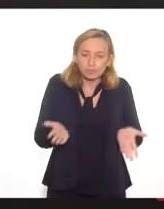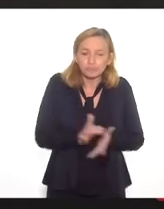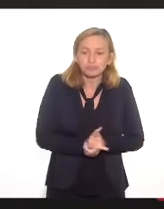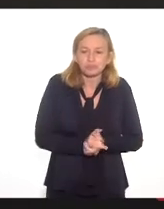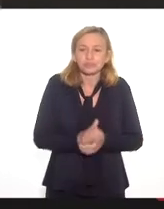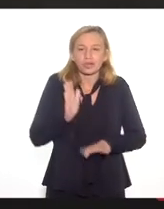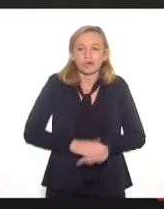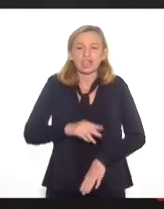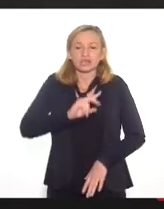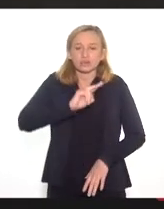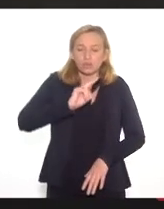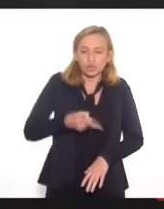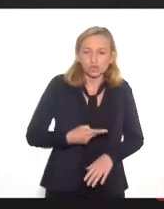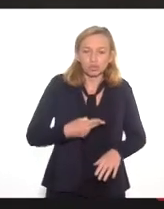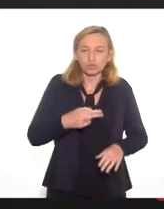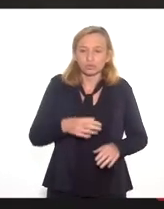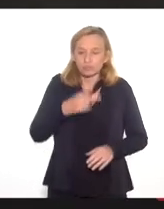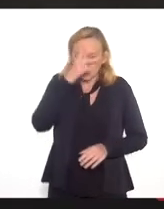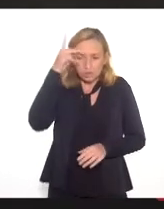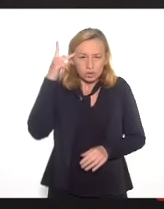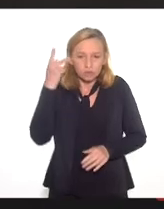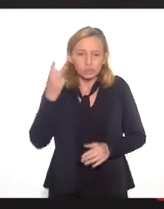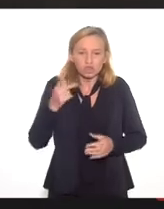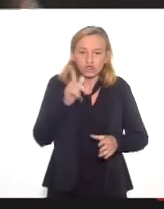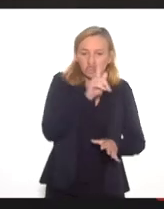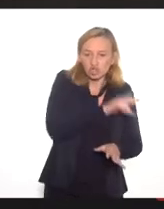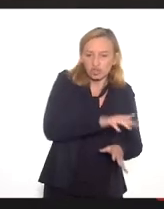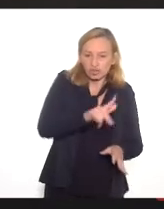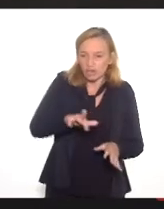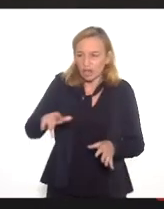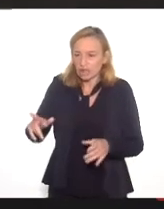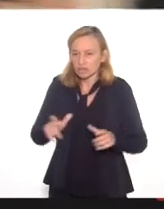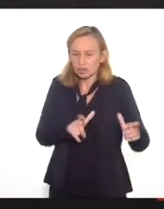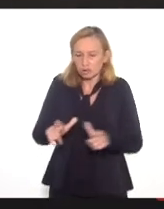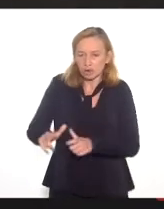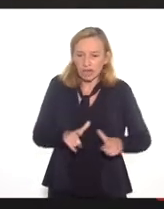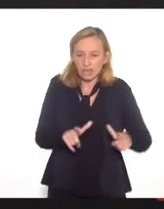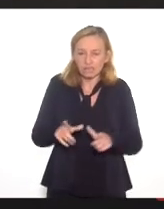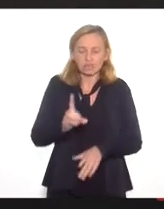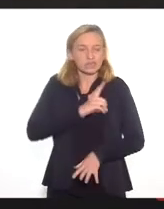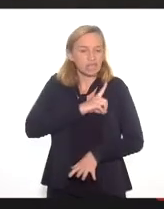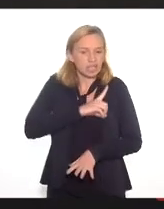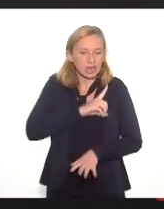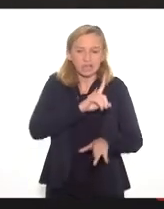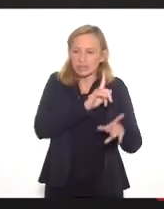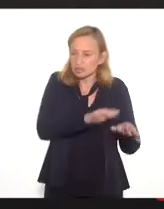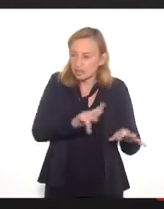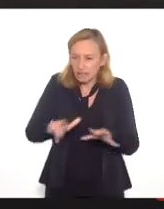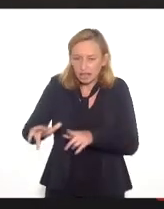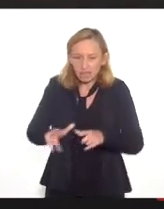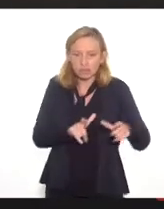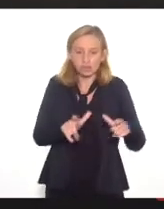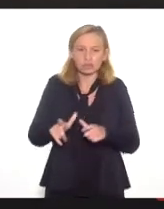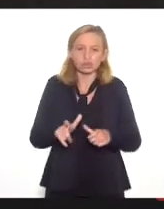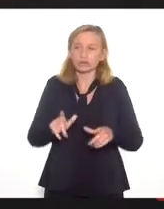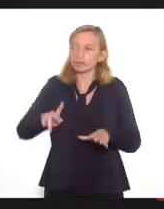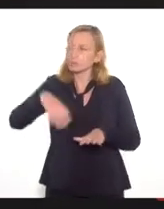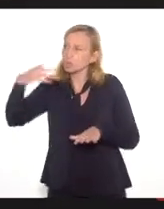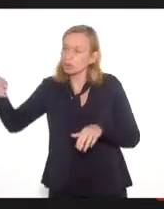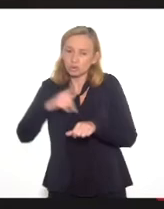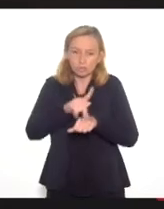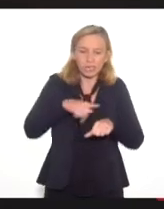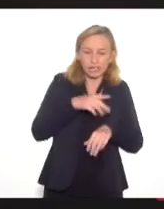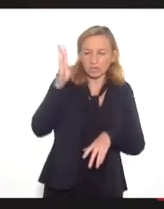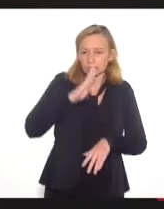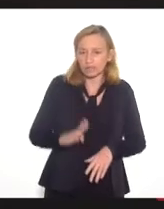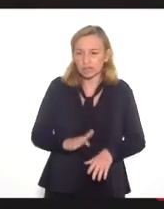mais de 2 mil participantes de diversas entidades delegados de diversas entidades de outros países do Brasil